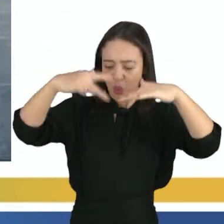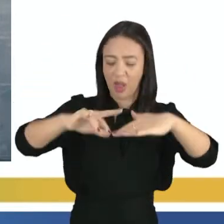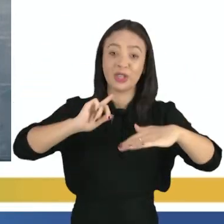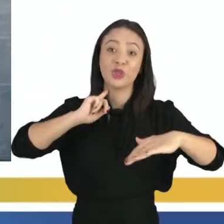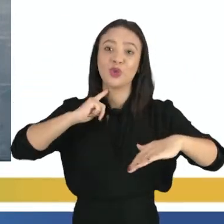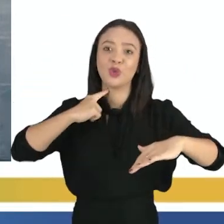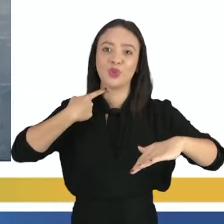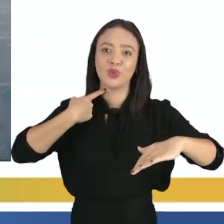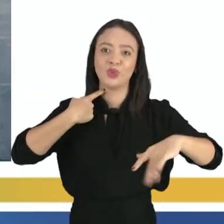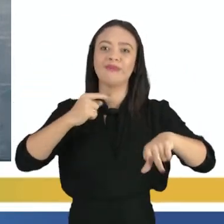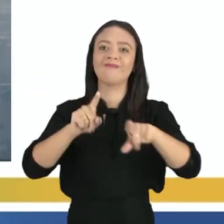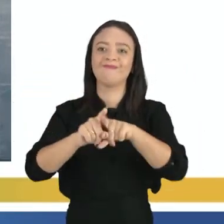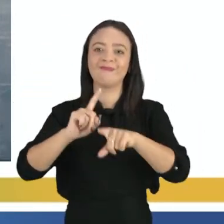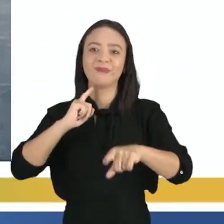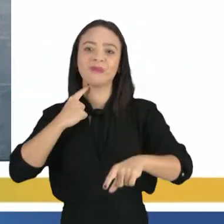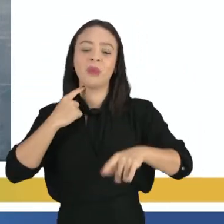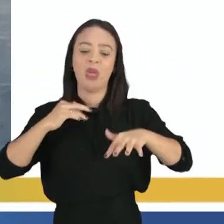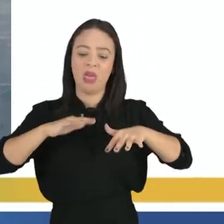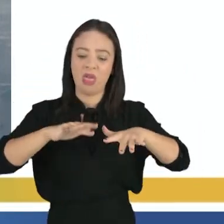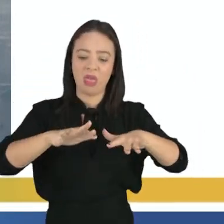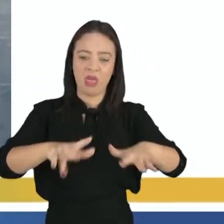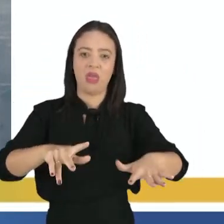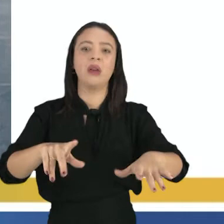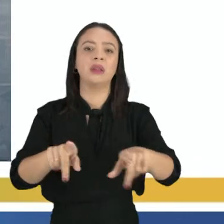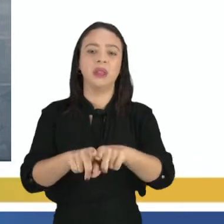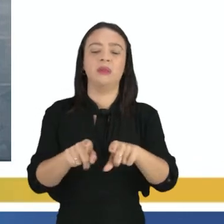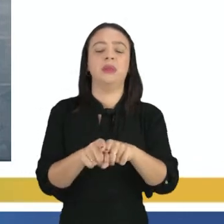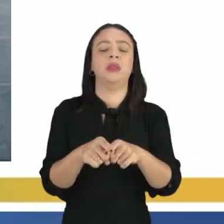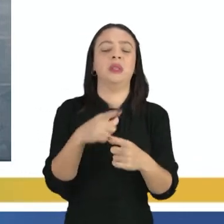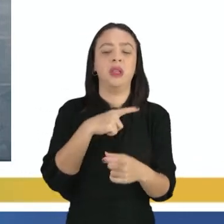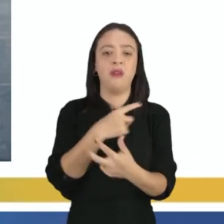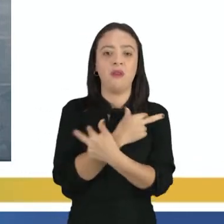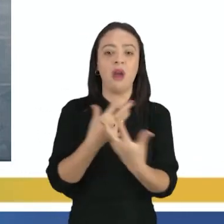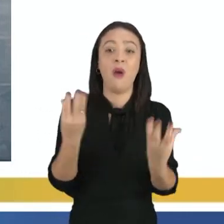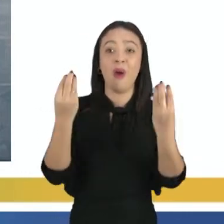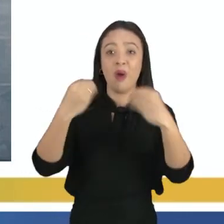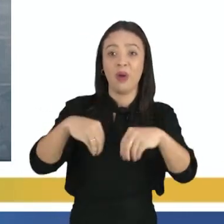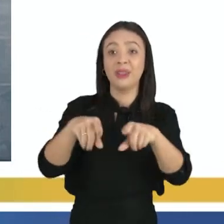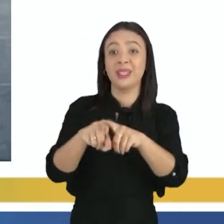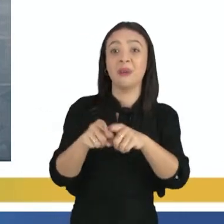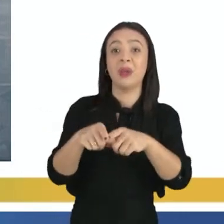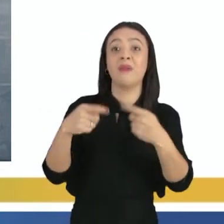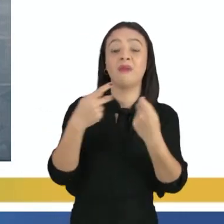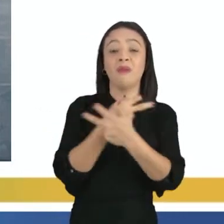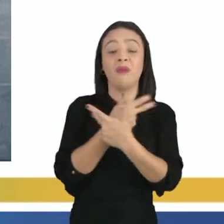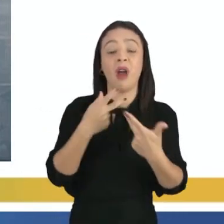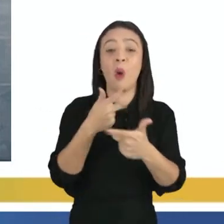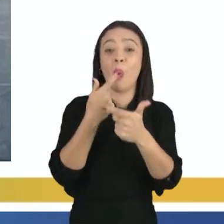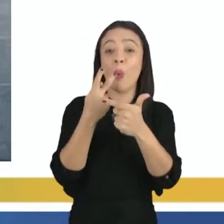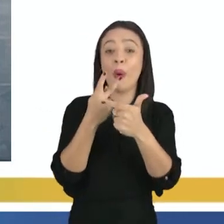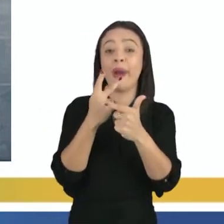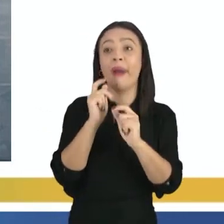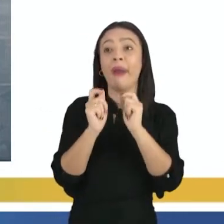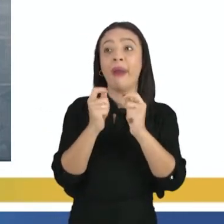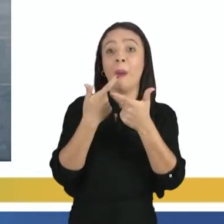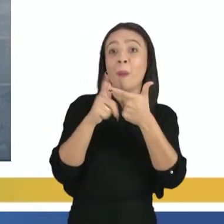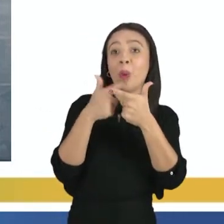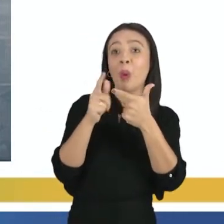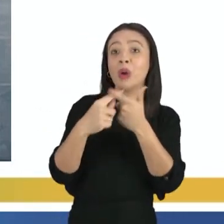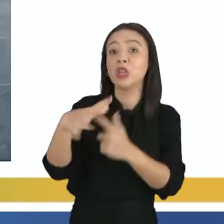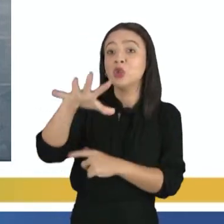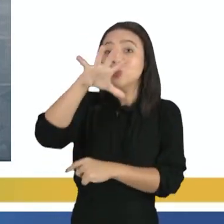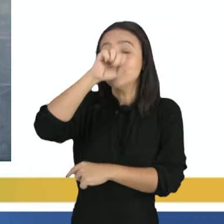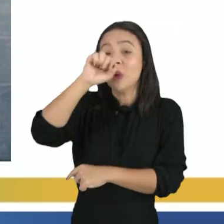aí vai manchar uma série de problemas. Também vai causar alguns problemas, inclusive respiratórios, né? Principalmente